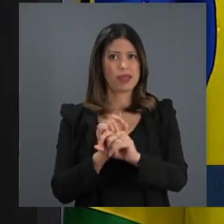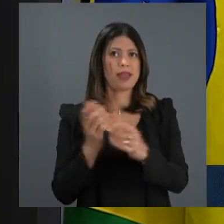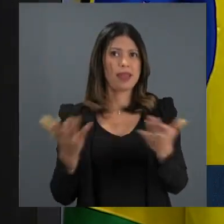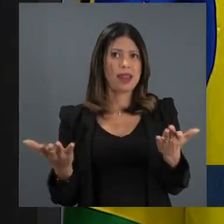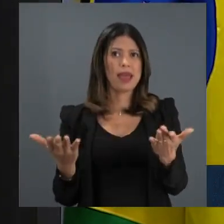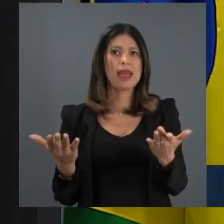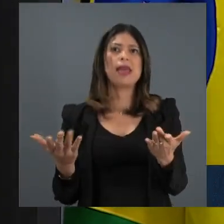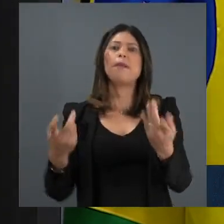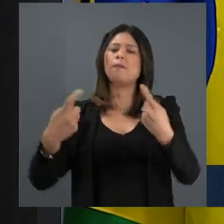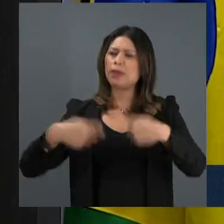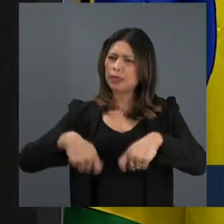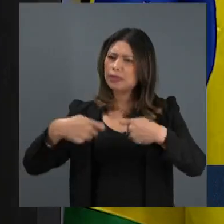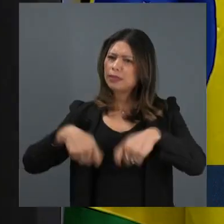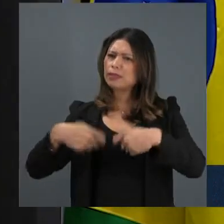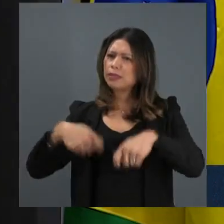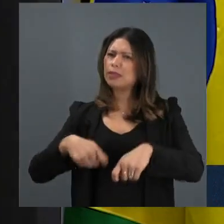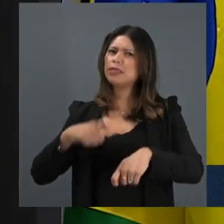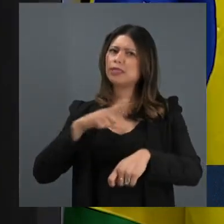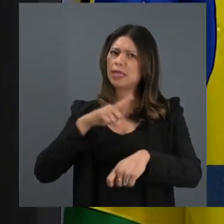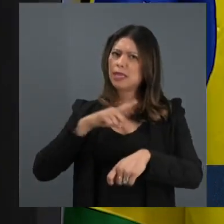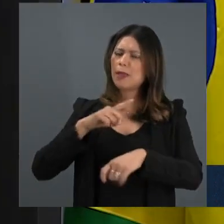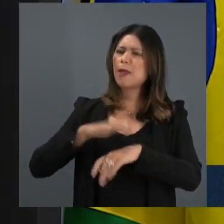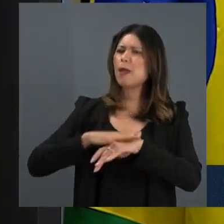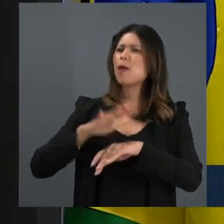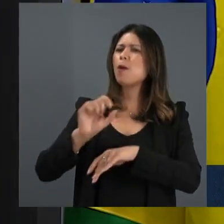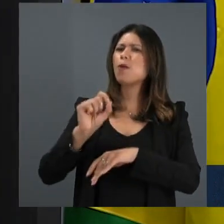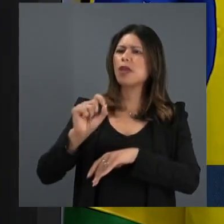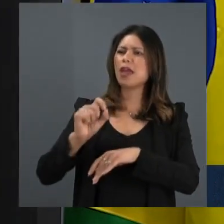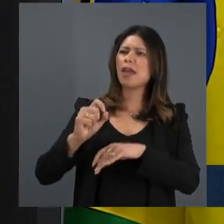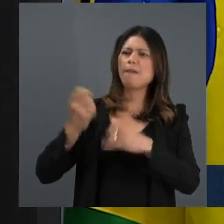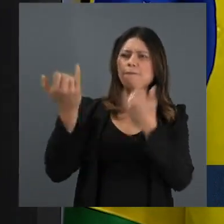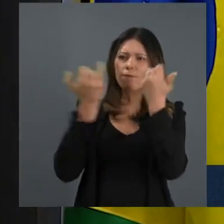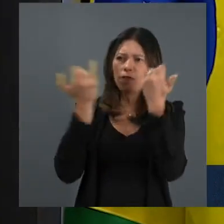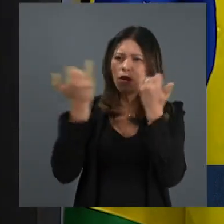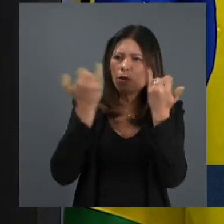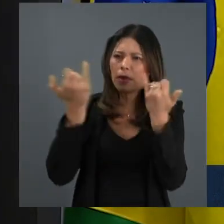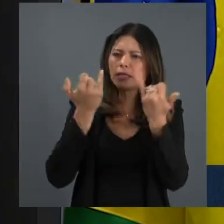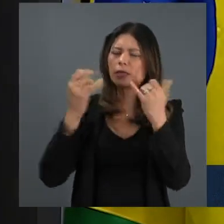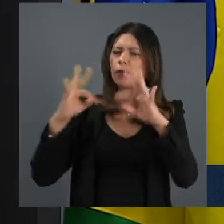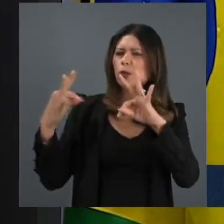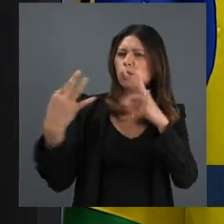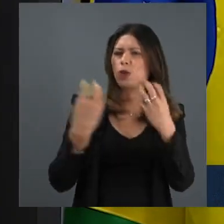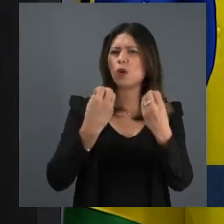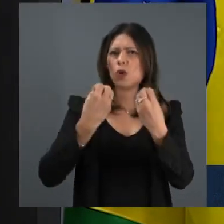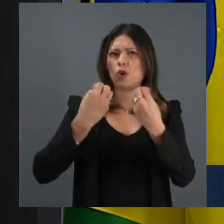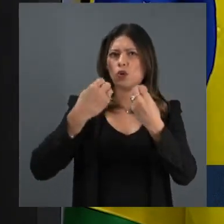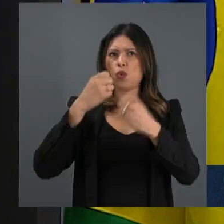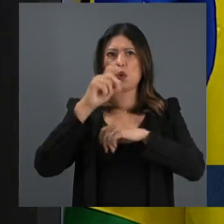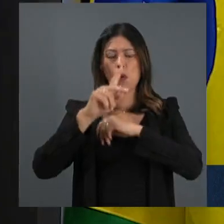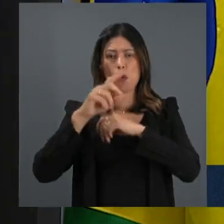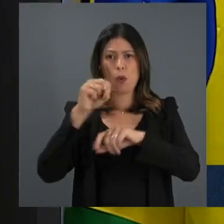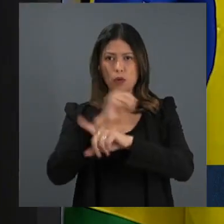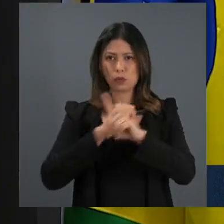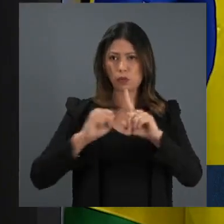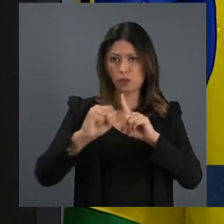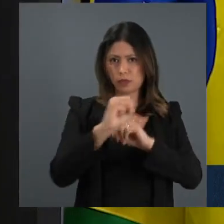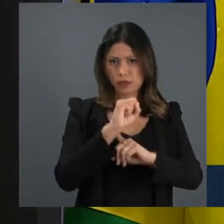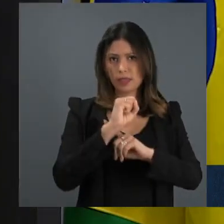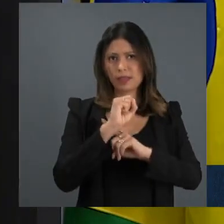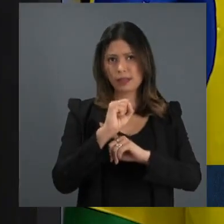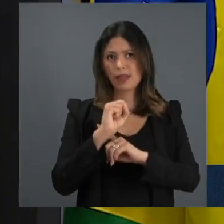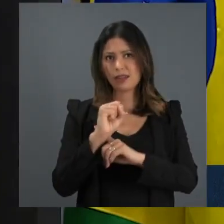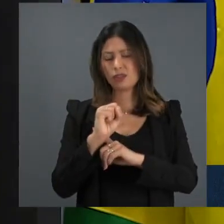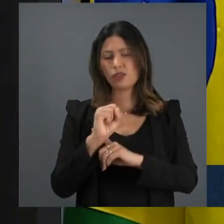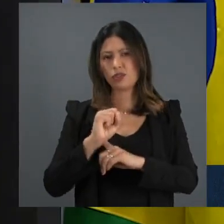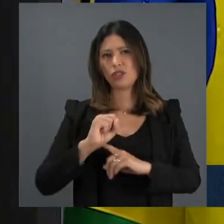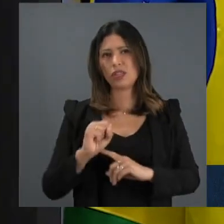como deveria ter, mais clara para a sociedade. É como se referendasse às arbitrariedades